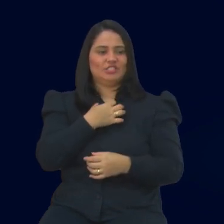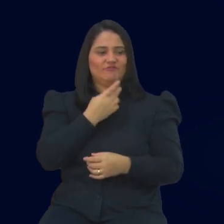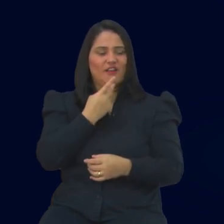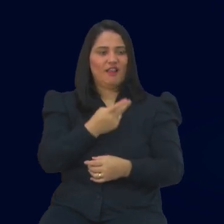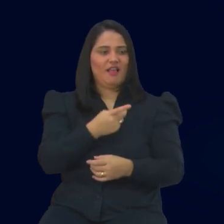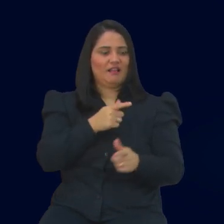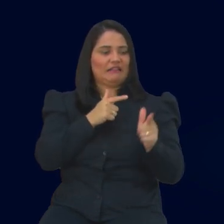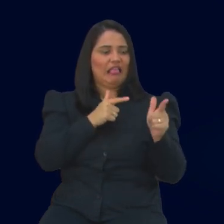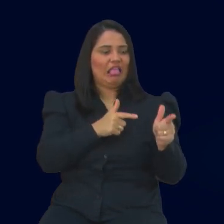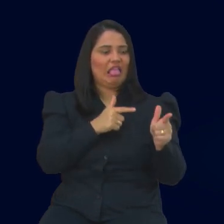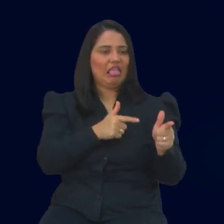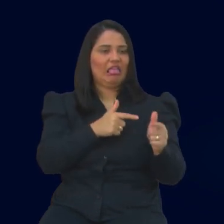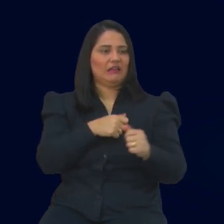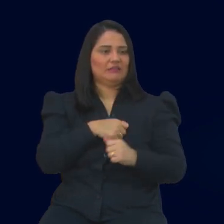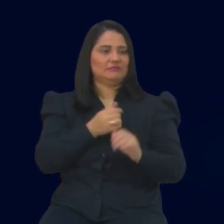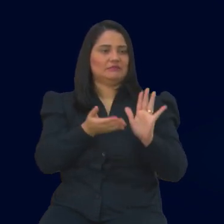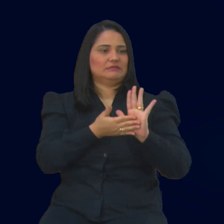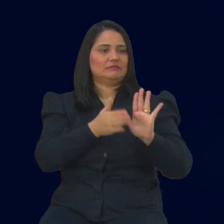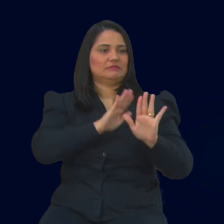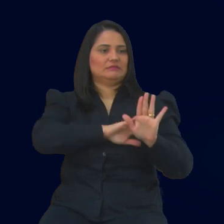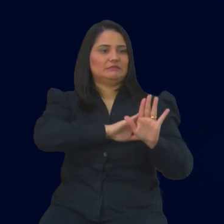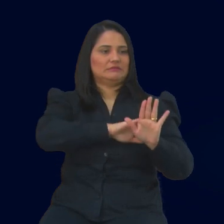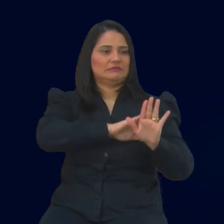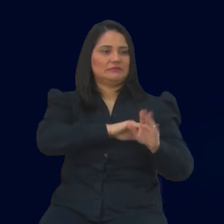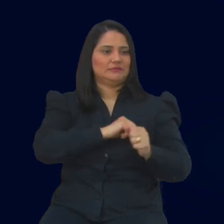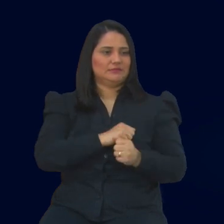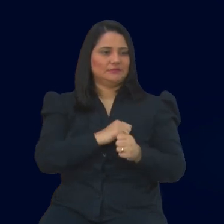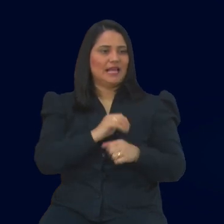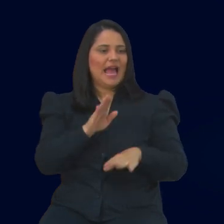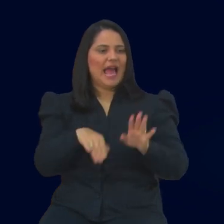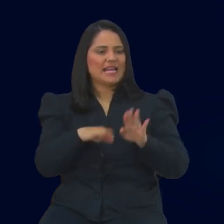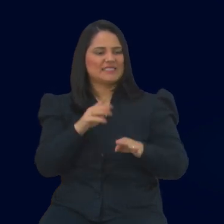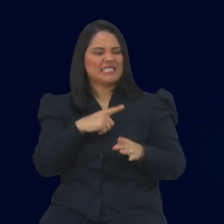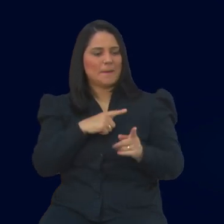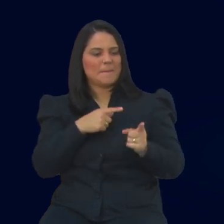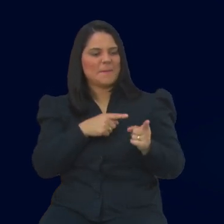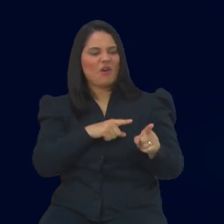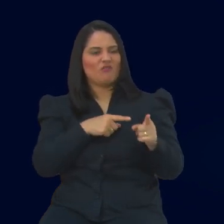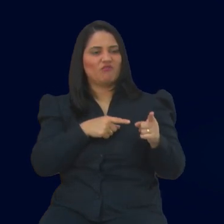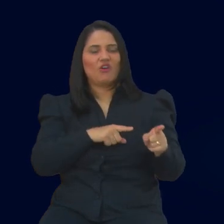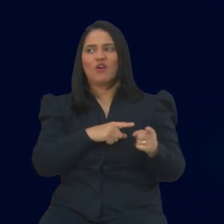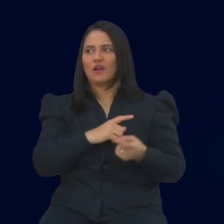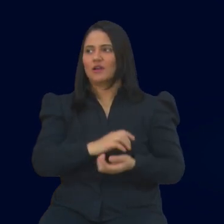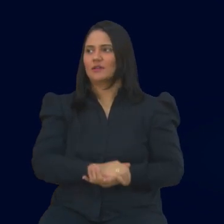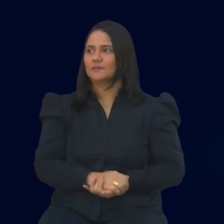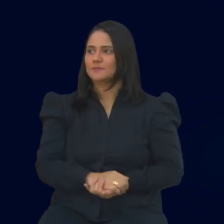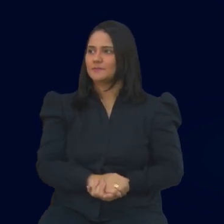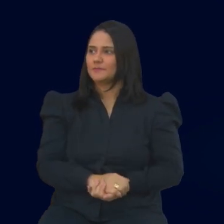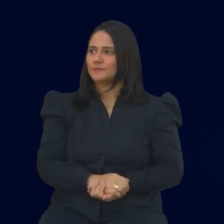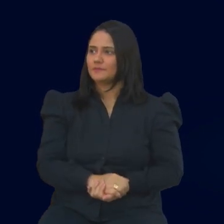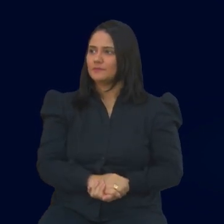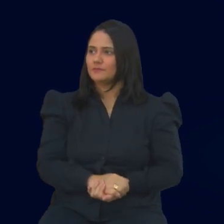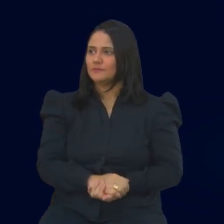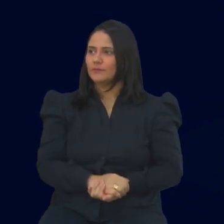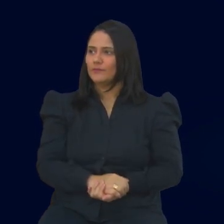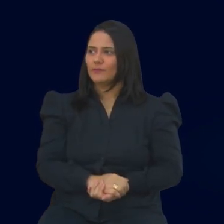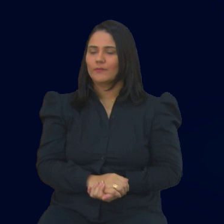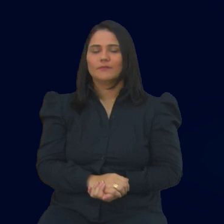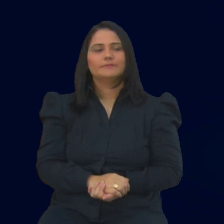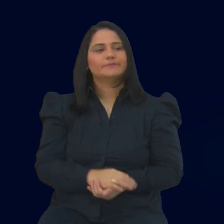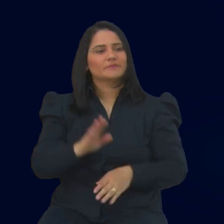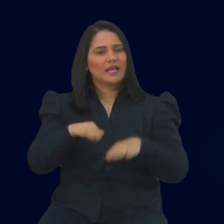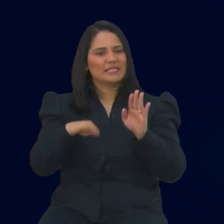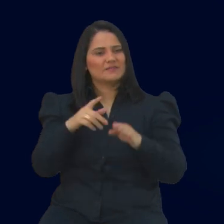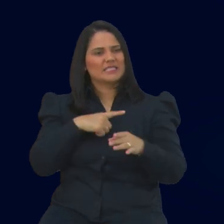cinismo, indiretas. Sabe aquela alfinetada? Opa! Aquela alfinetada que não